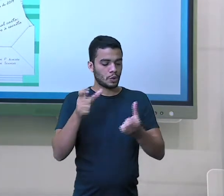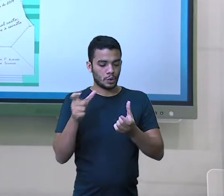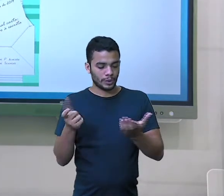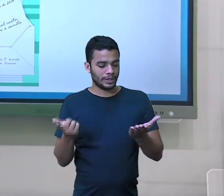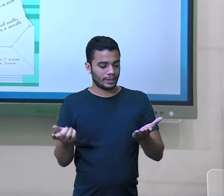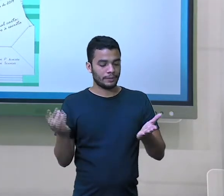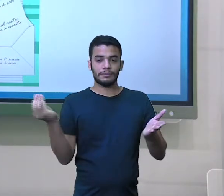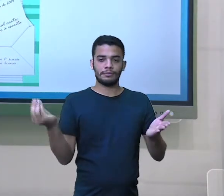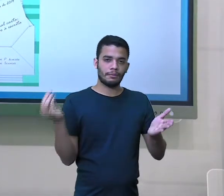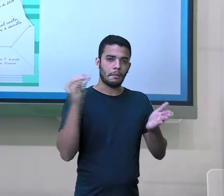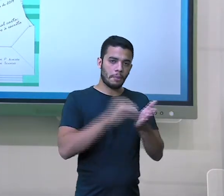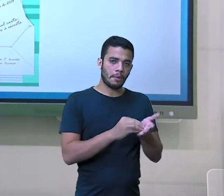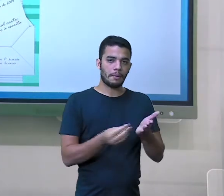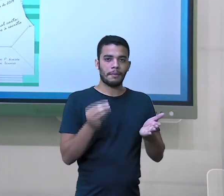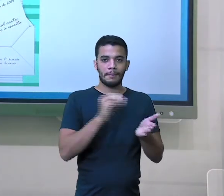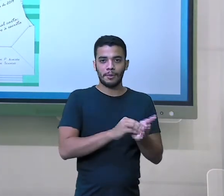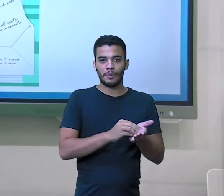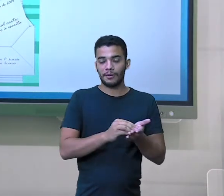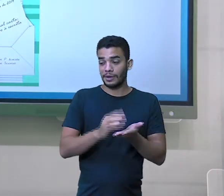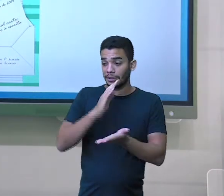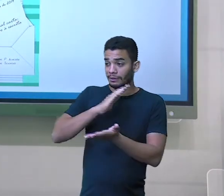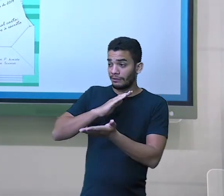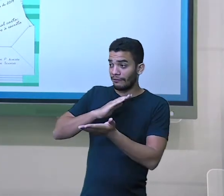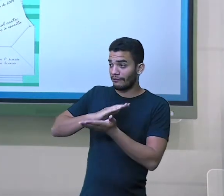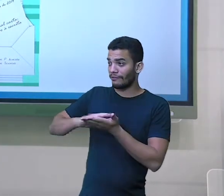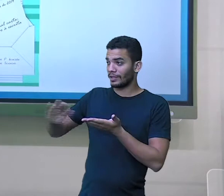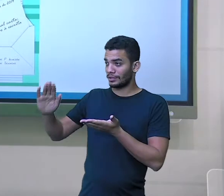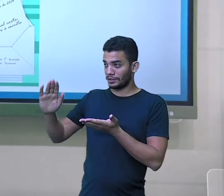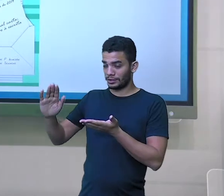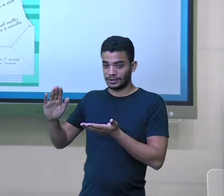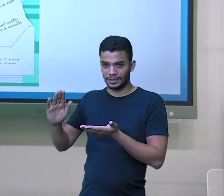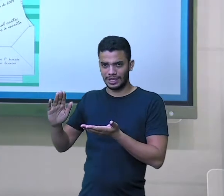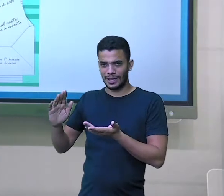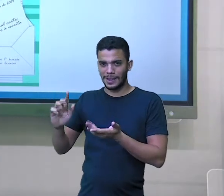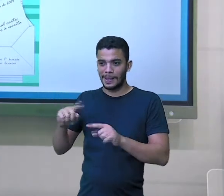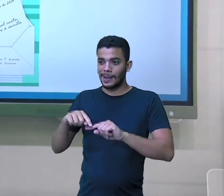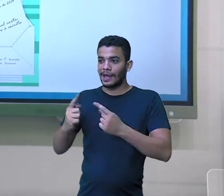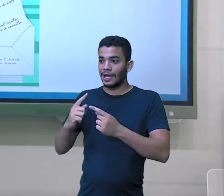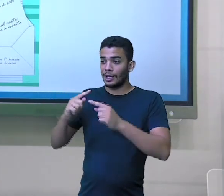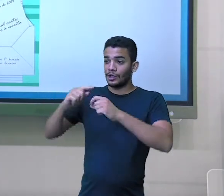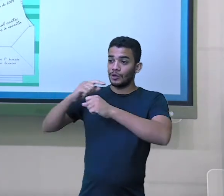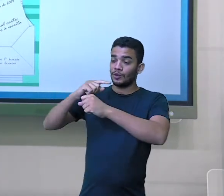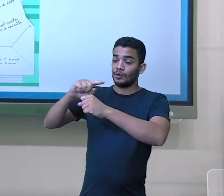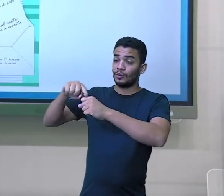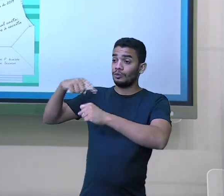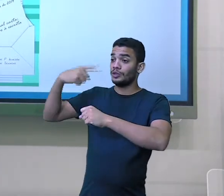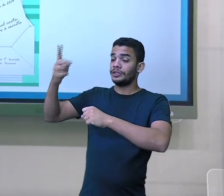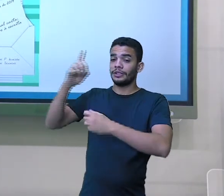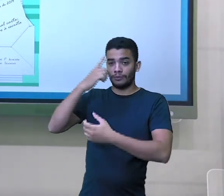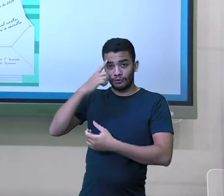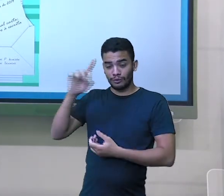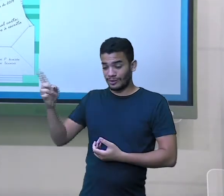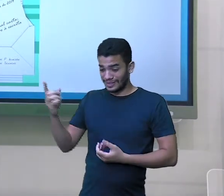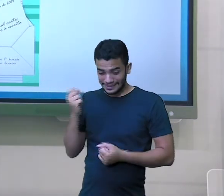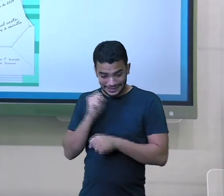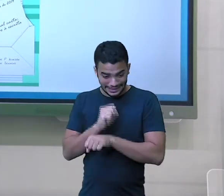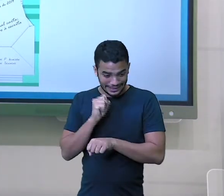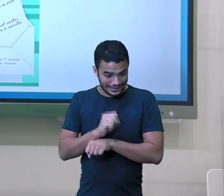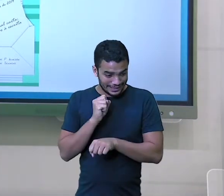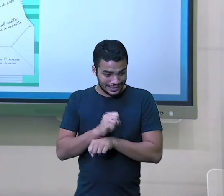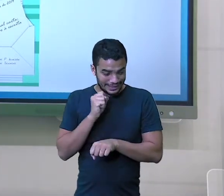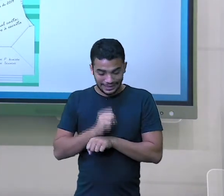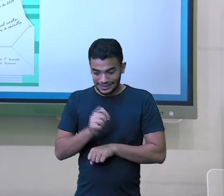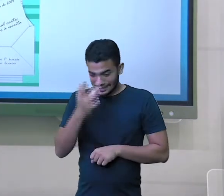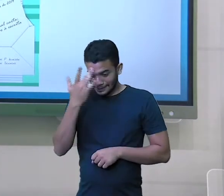Gente, mas no outro dia a gente já ficava esperando a resposta da carta. Mas não era assim tão rápido, não é mesmo? A comunicação